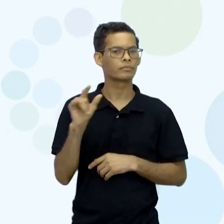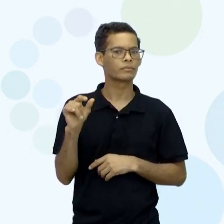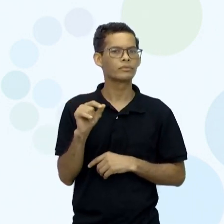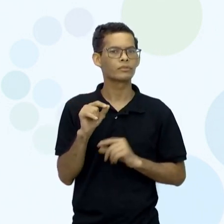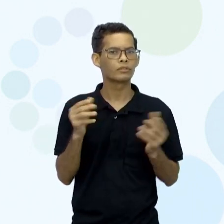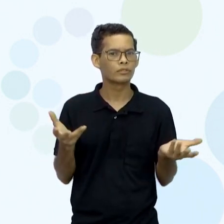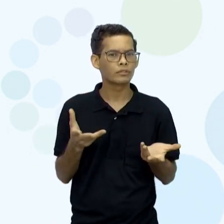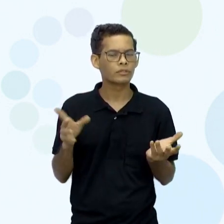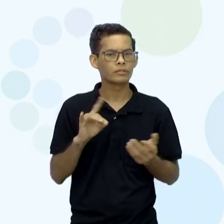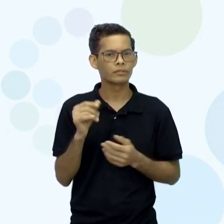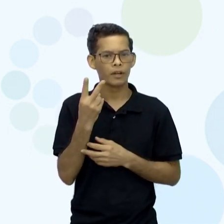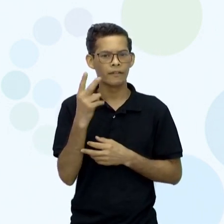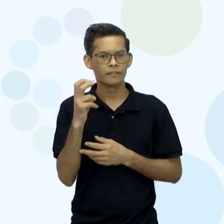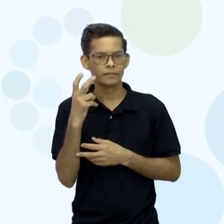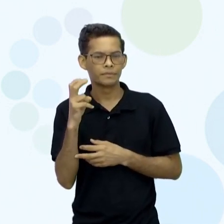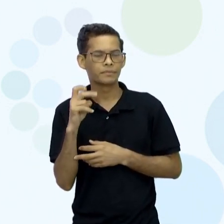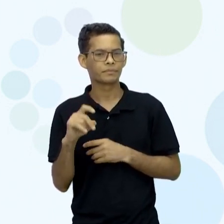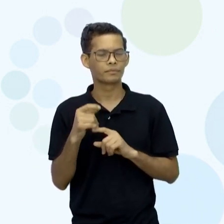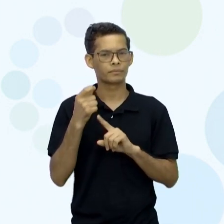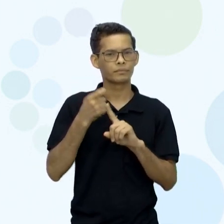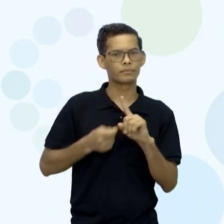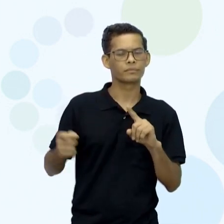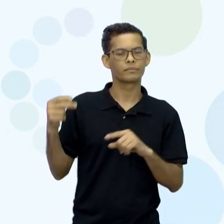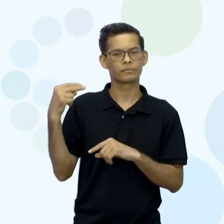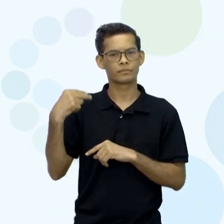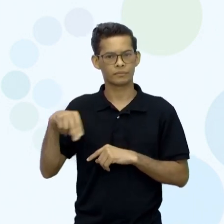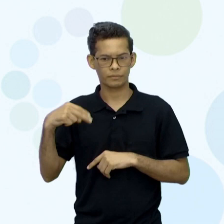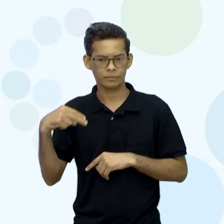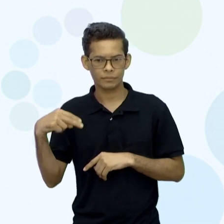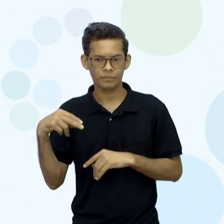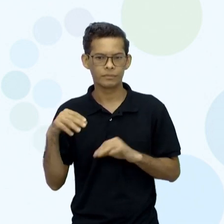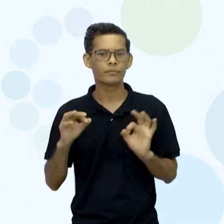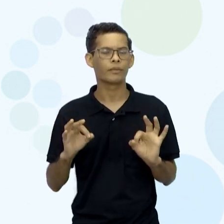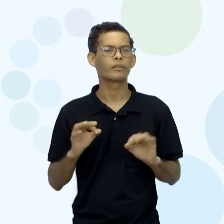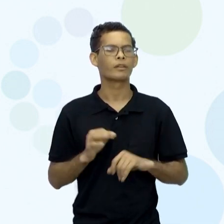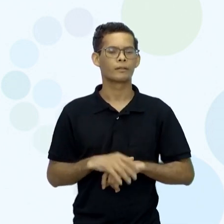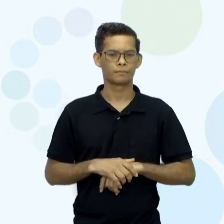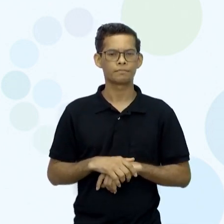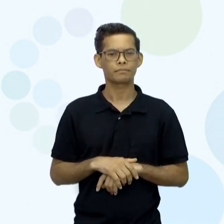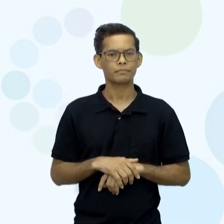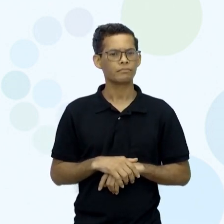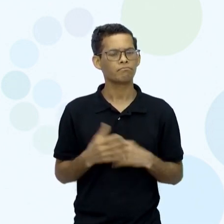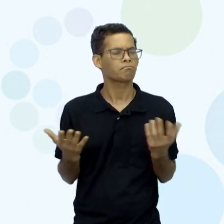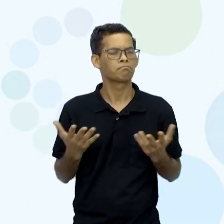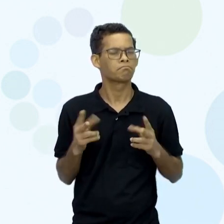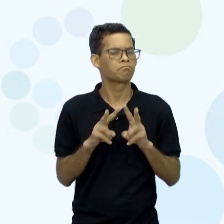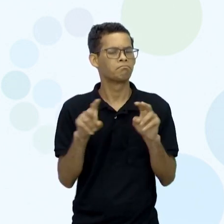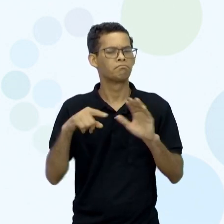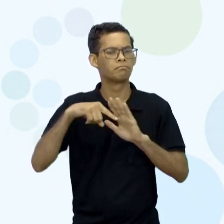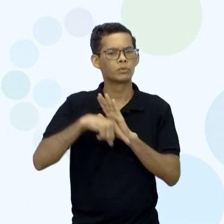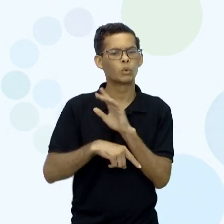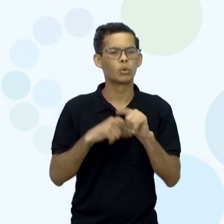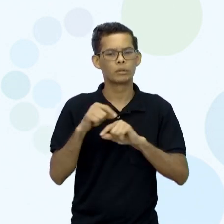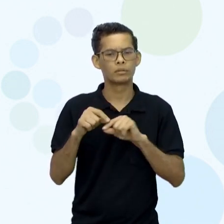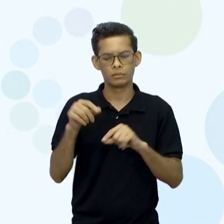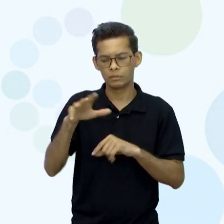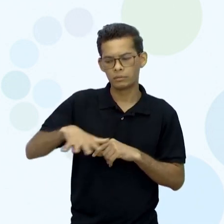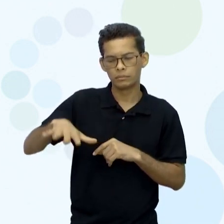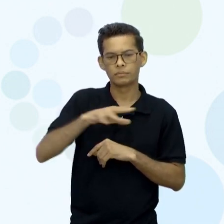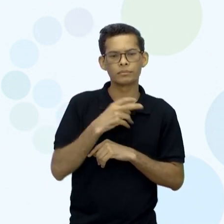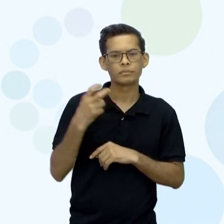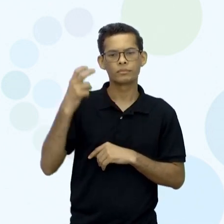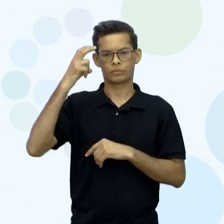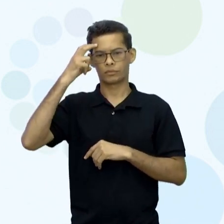25 de novembro. Fenômenos ondulatórios aí para vocês aí, ó. Qual que é o fundamento? Cultura do solo, do campo à cidade. Qual que é a